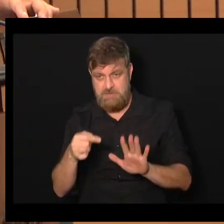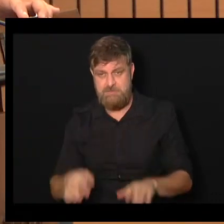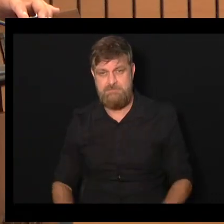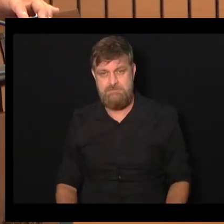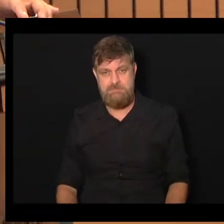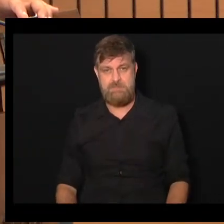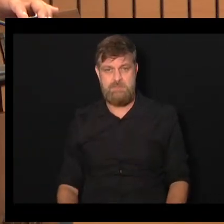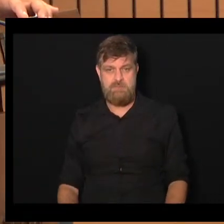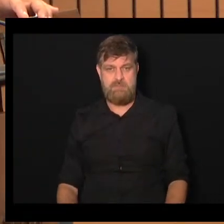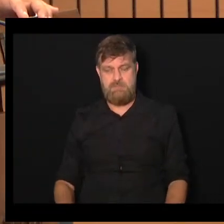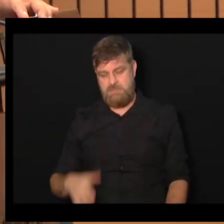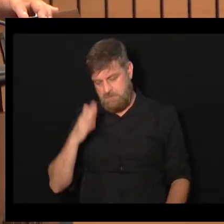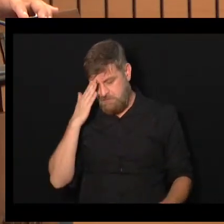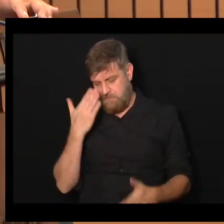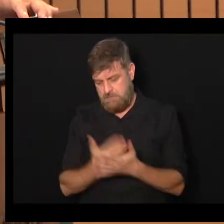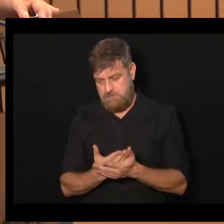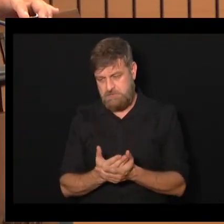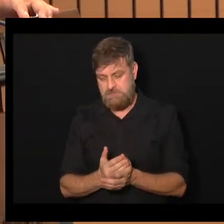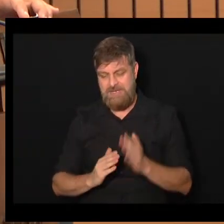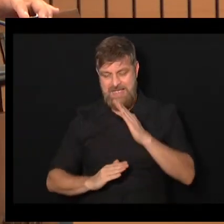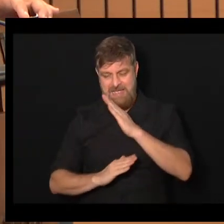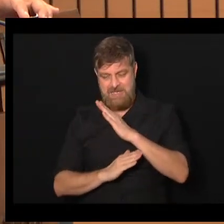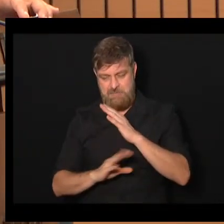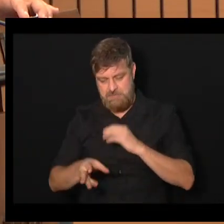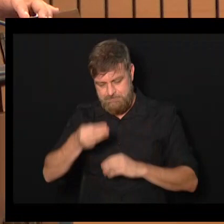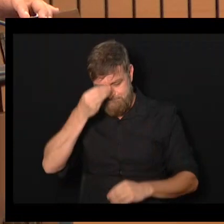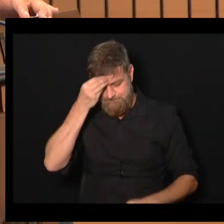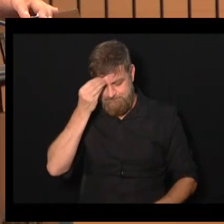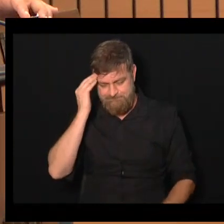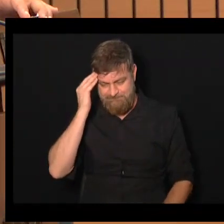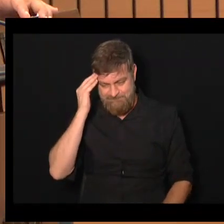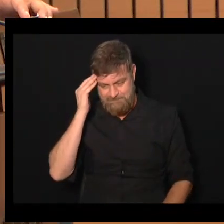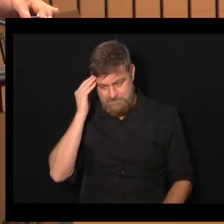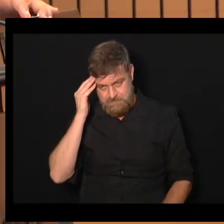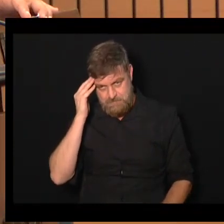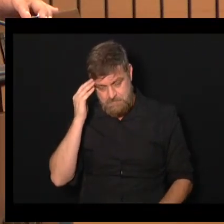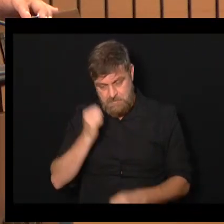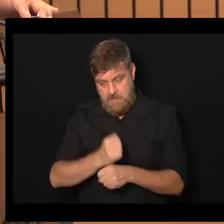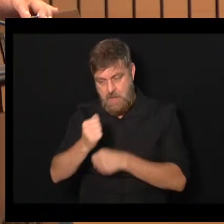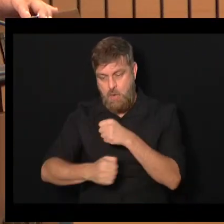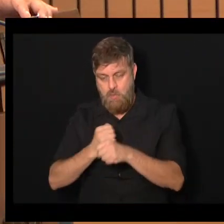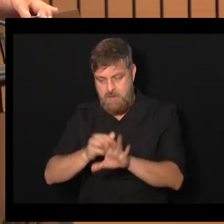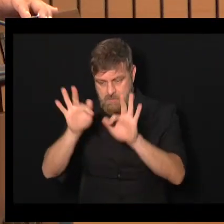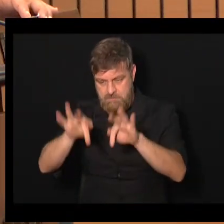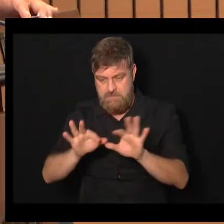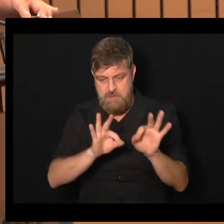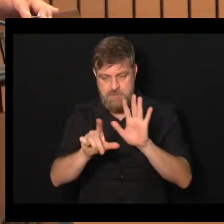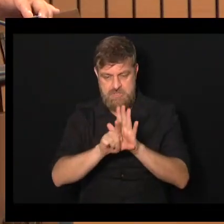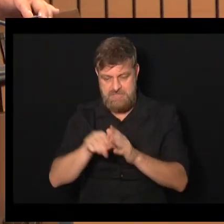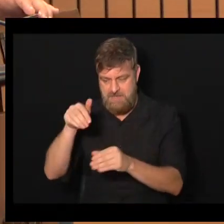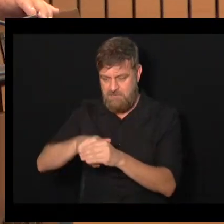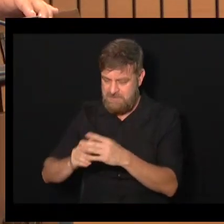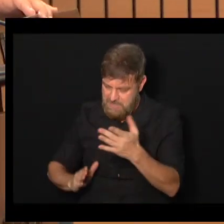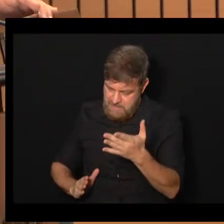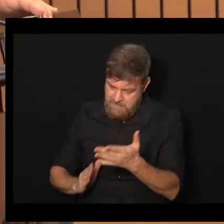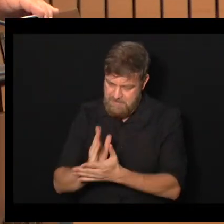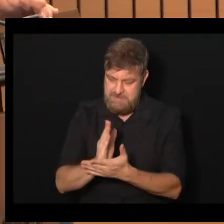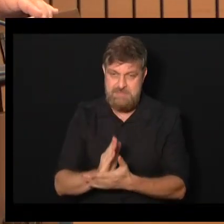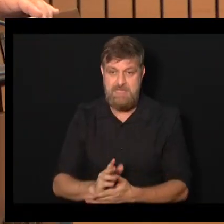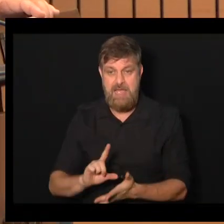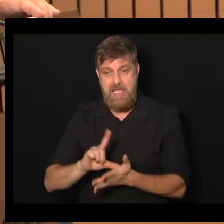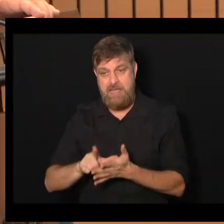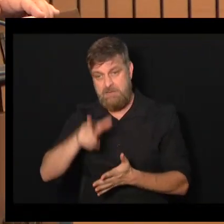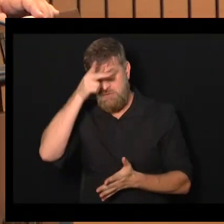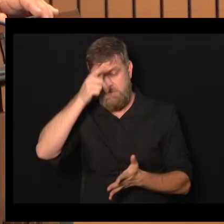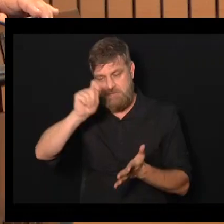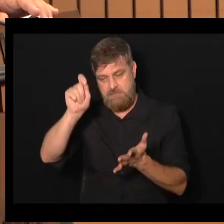contar com o entendimento dessa casa e, se possível, até o final deste ano, a aprovação do projeto para que possa ser sancionado e